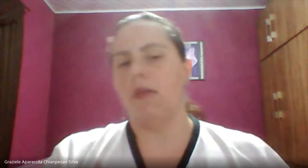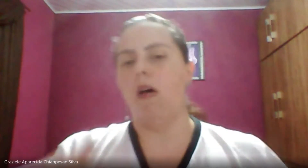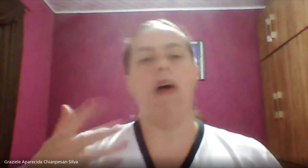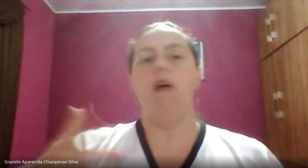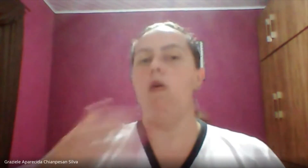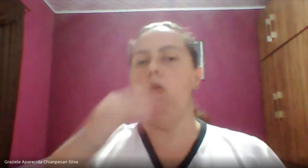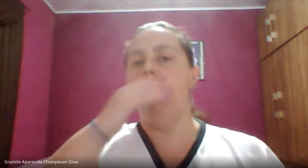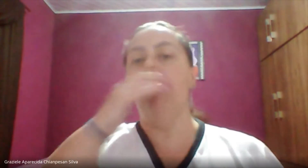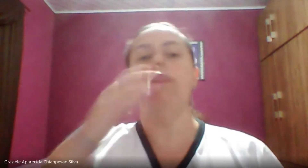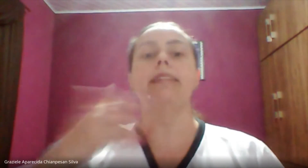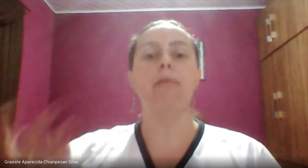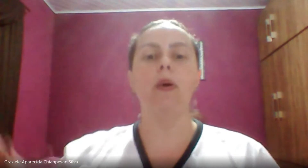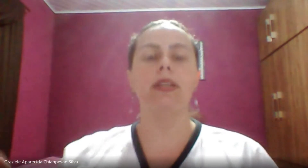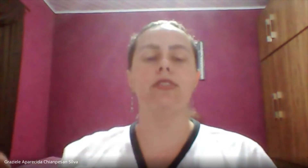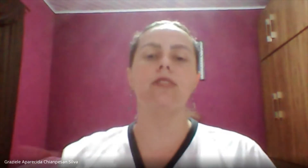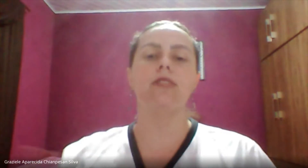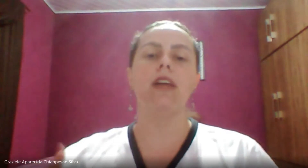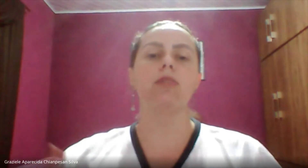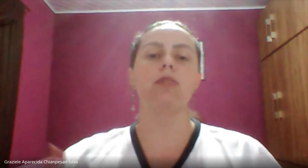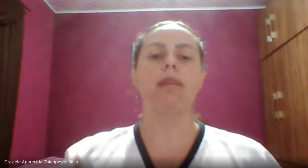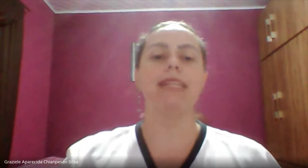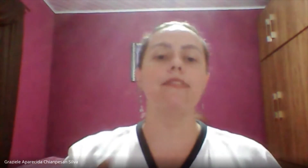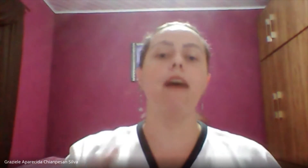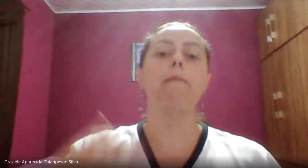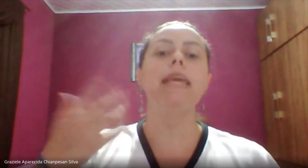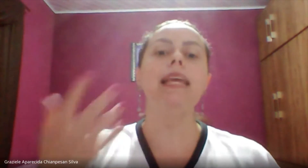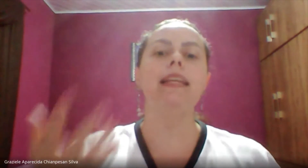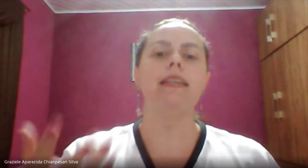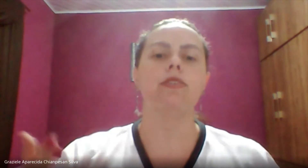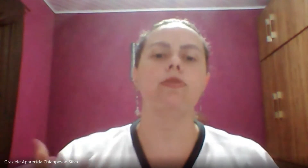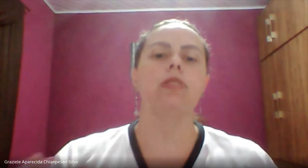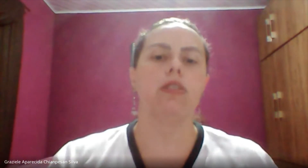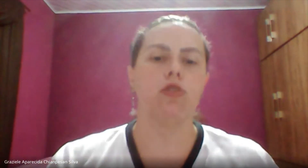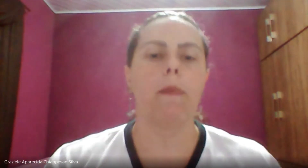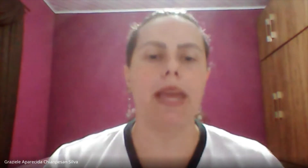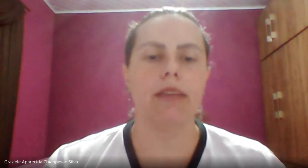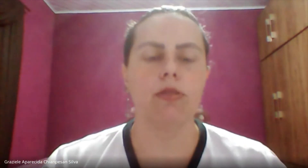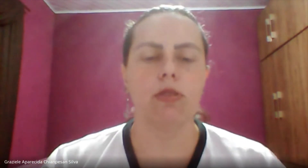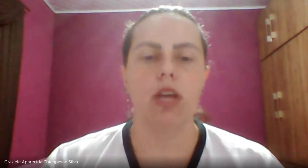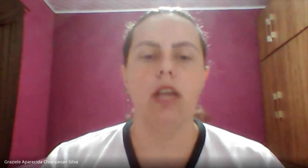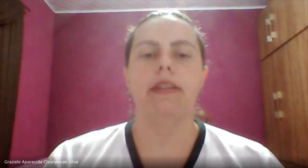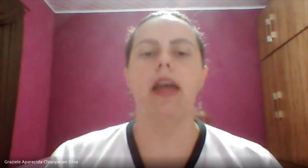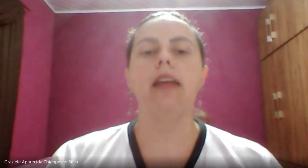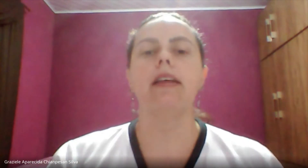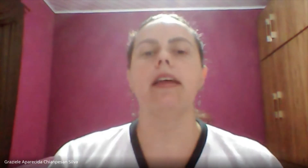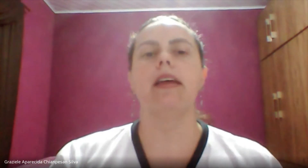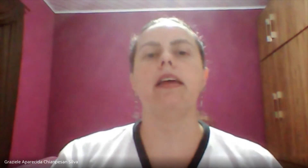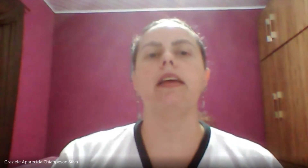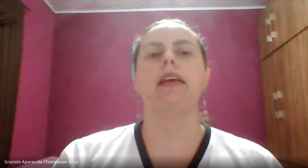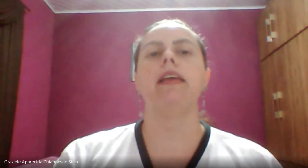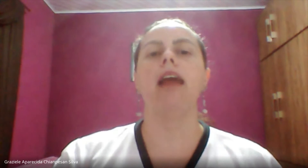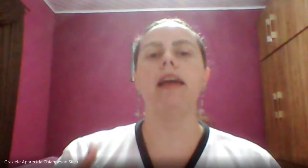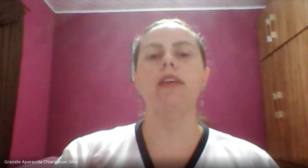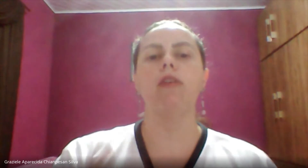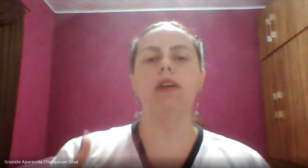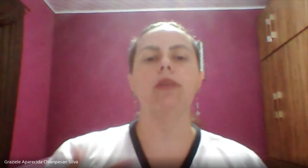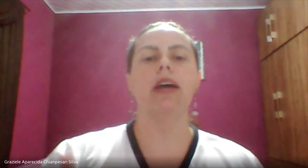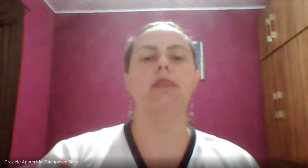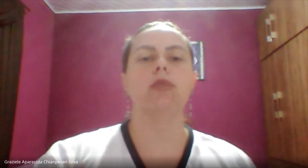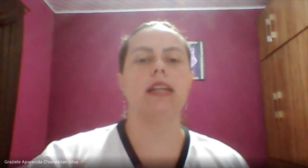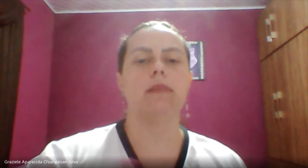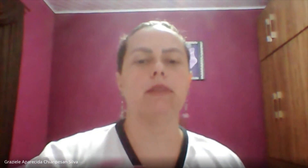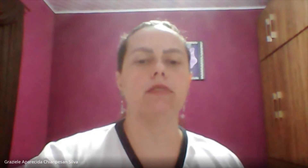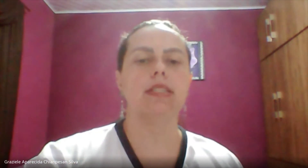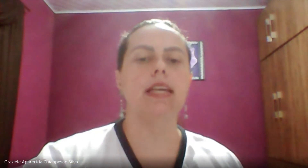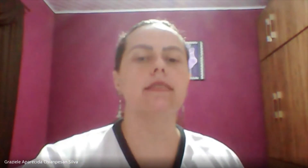agora, depois nós falamos sobre as famílias dos instrumentos, né? E aí agora eu